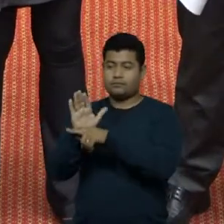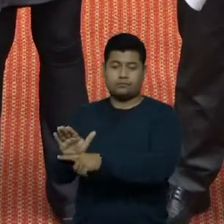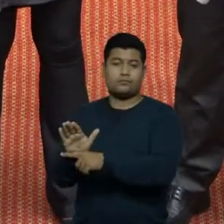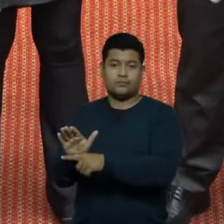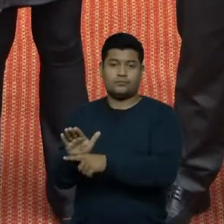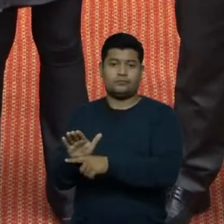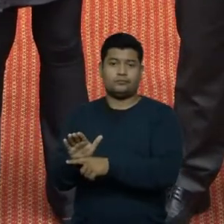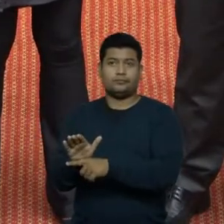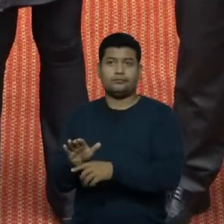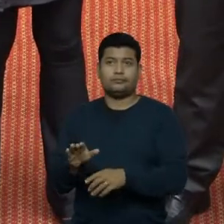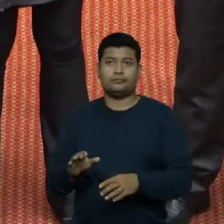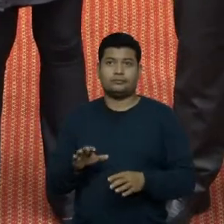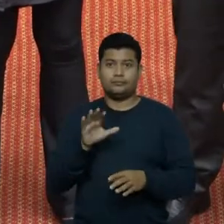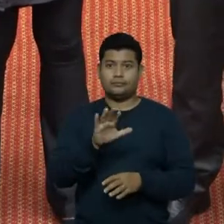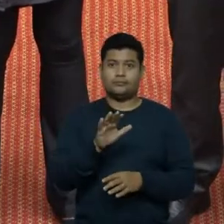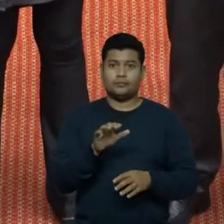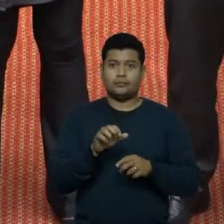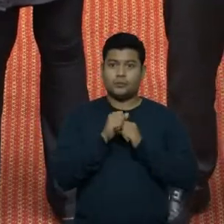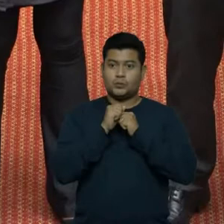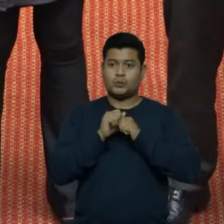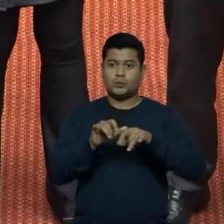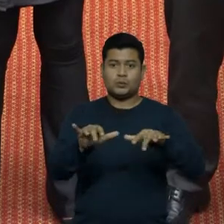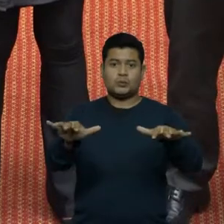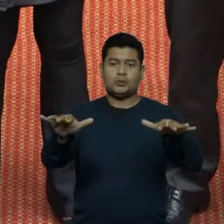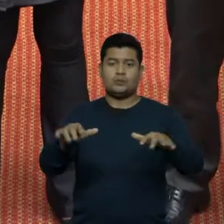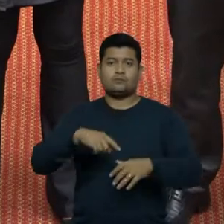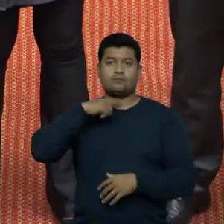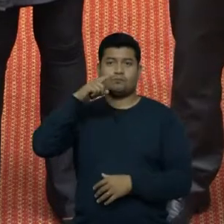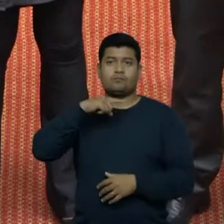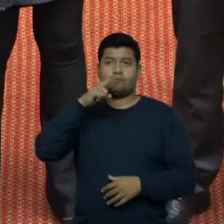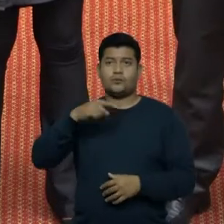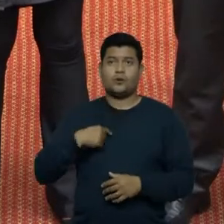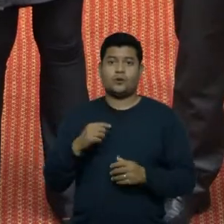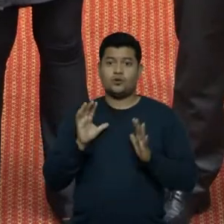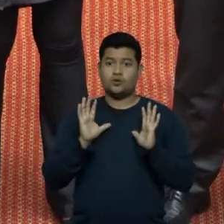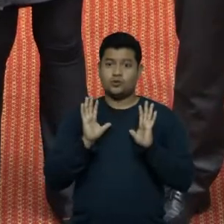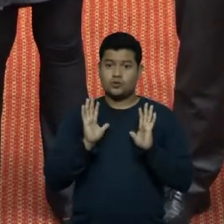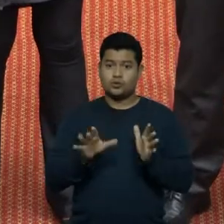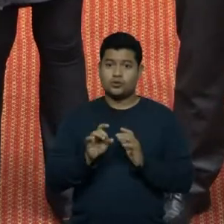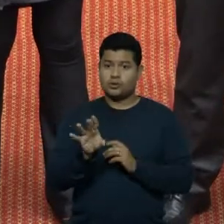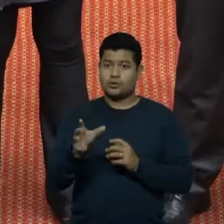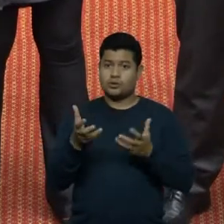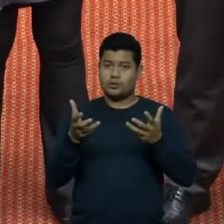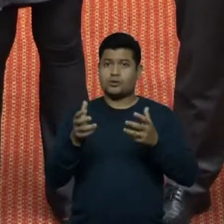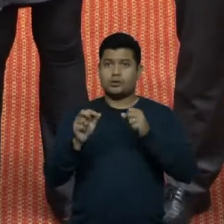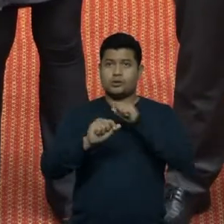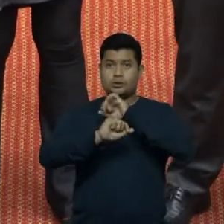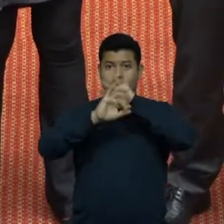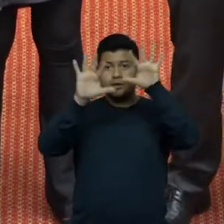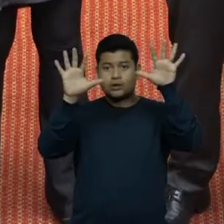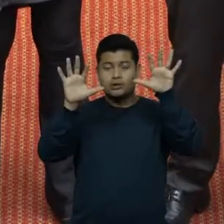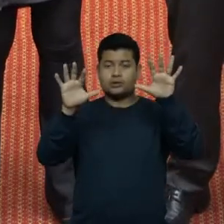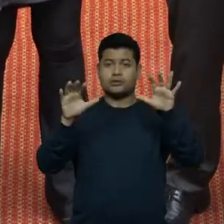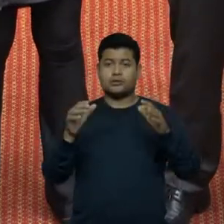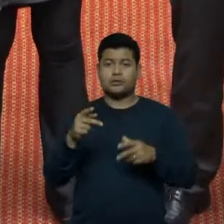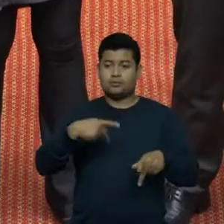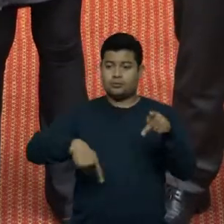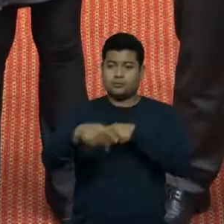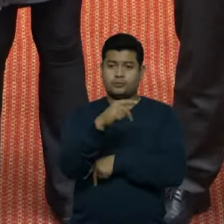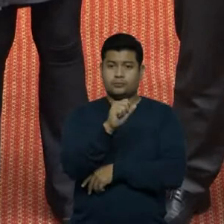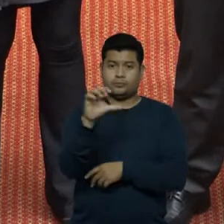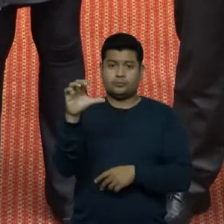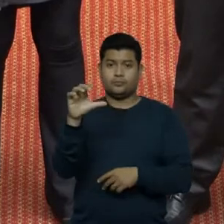pessoas que chegou a mentira de alguns dias atrás então só queria deixar claro para o cidadão Catarinense para a população Catarinense que